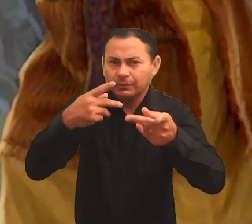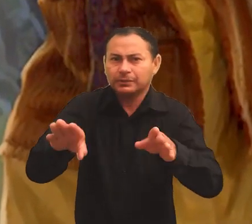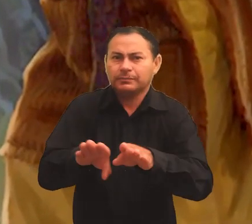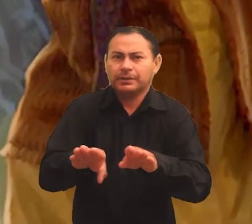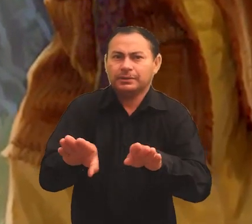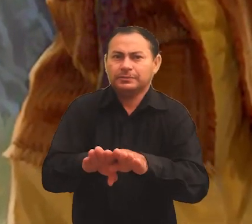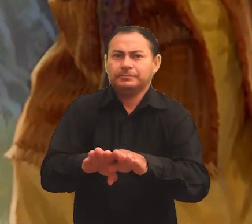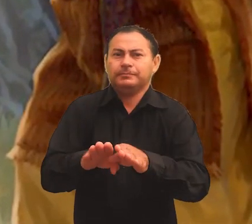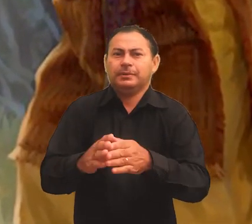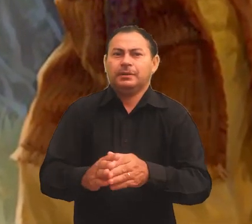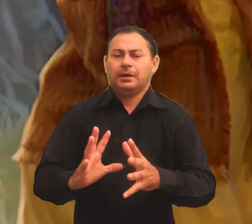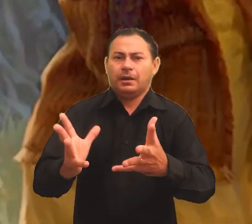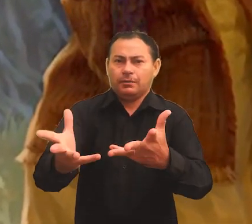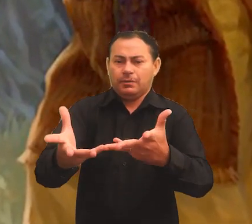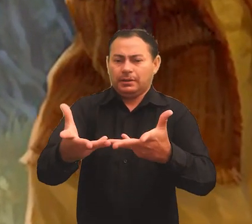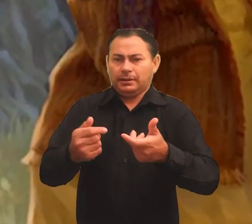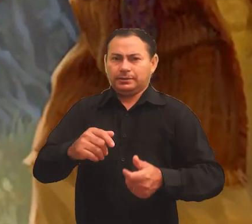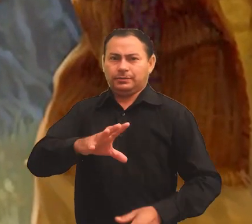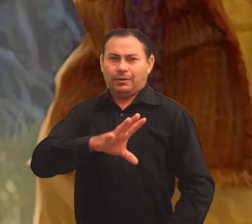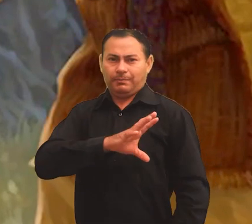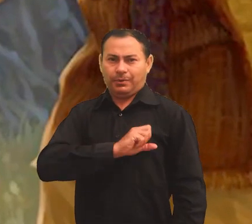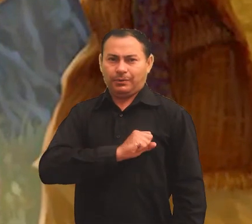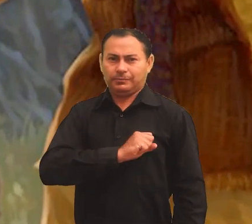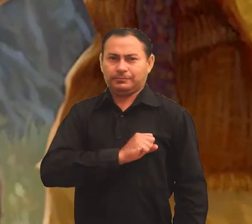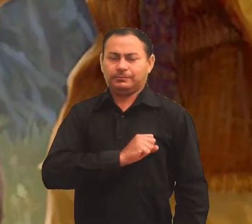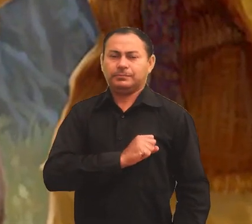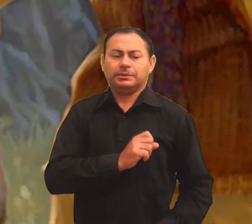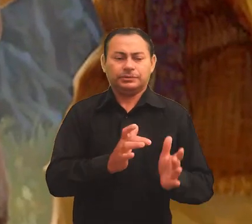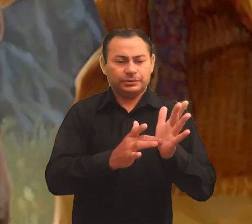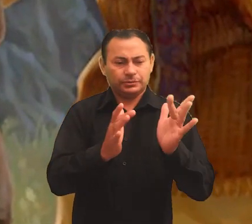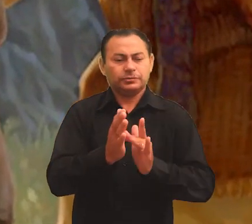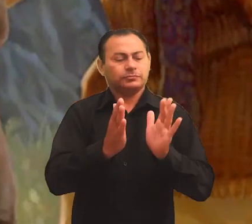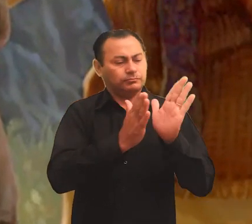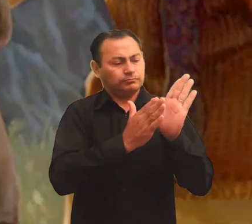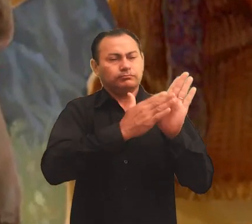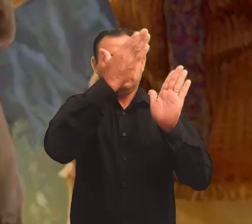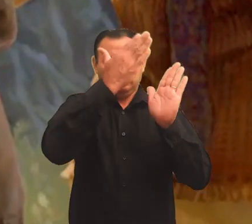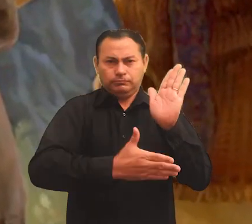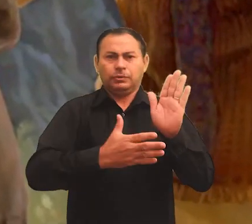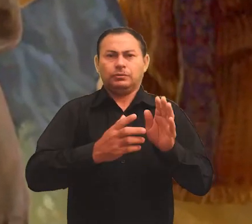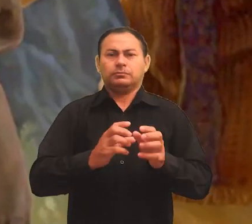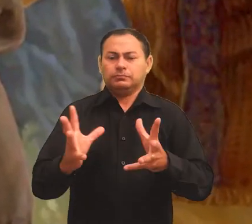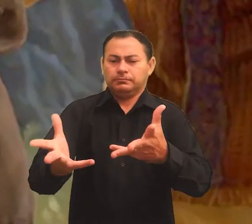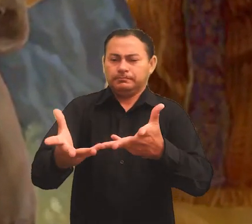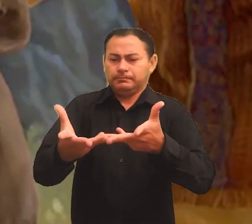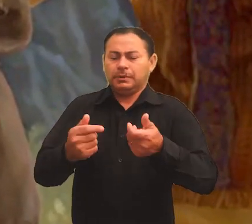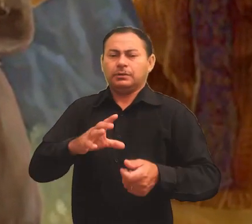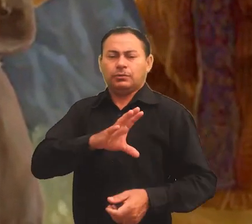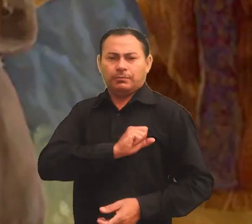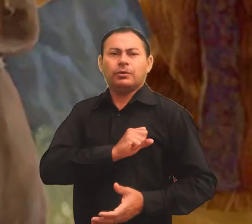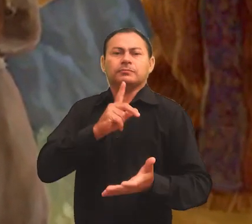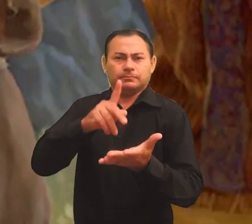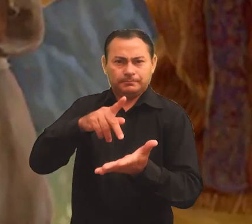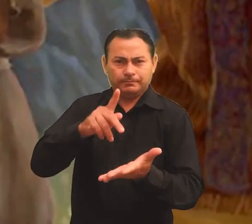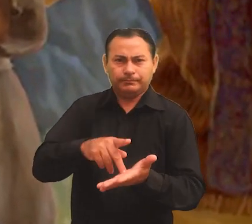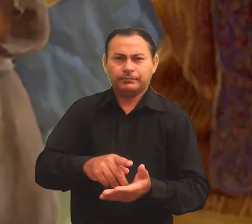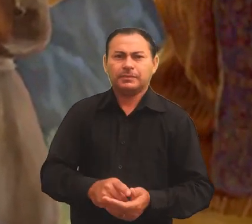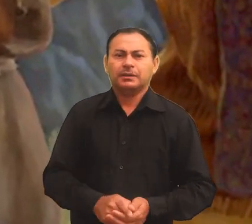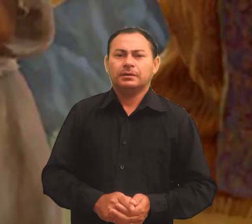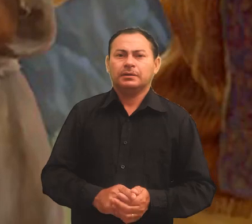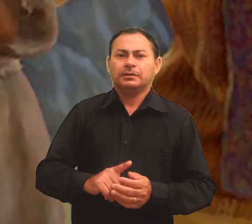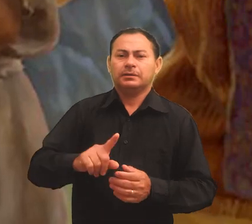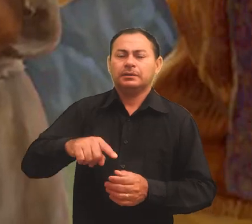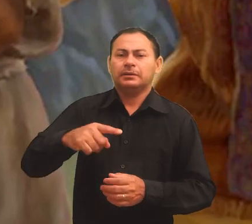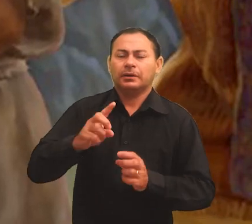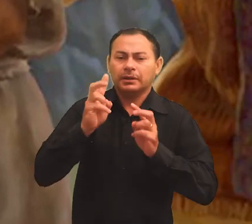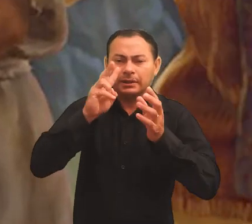falou também sobre a qualidade do amor. Ele provou a qualidade do amor, o verdadeiro amor. Então,